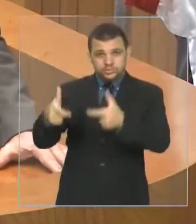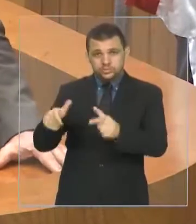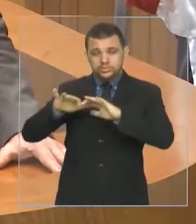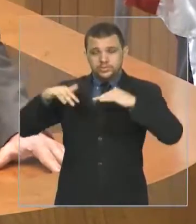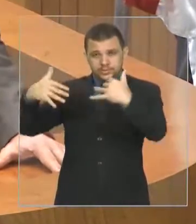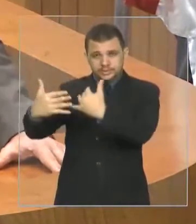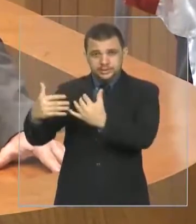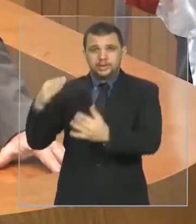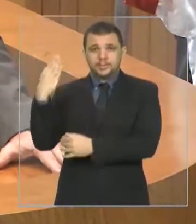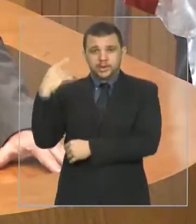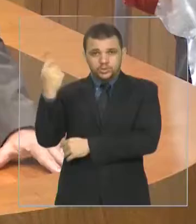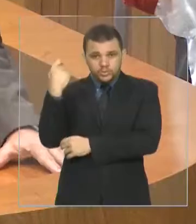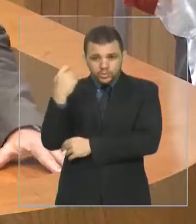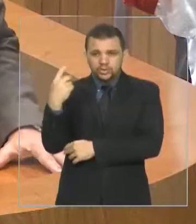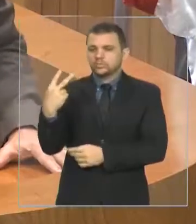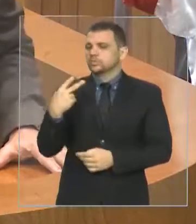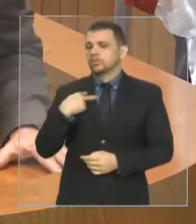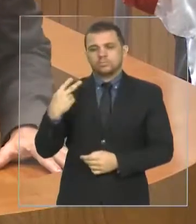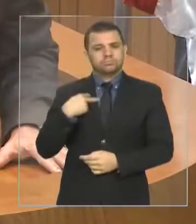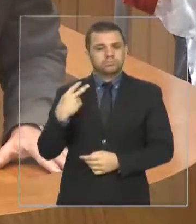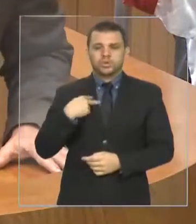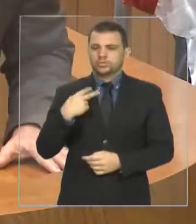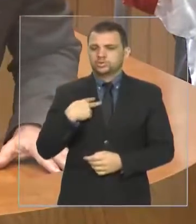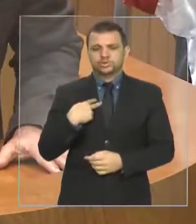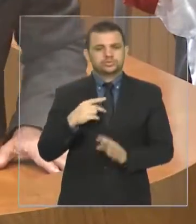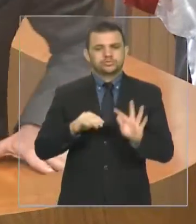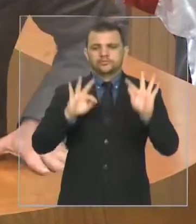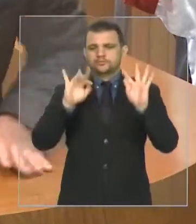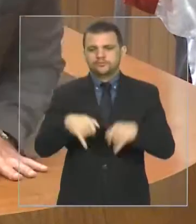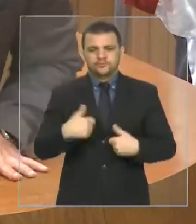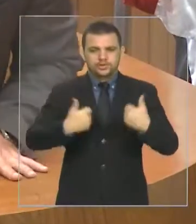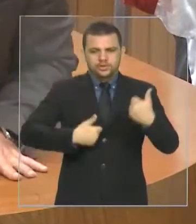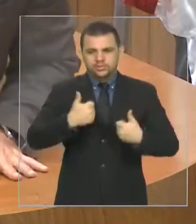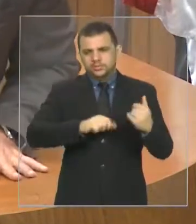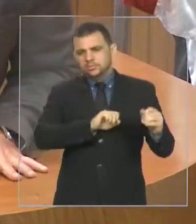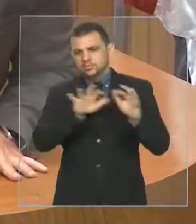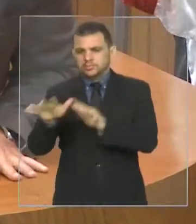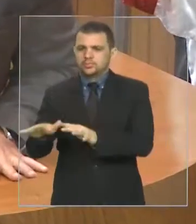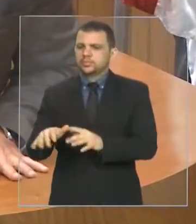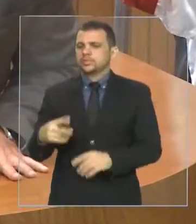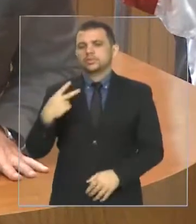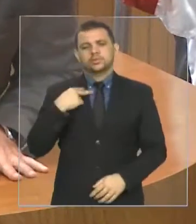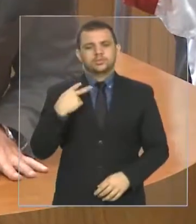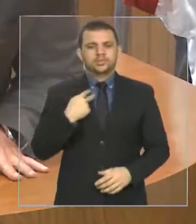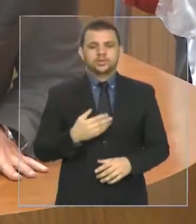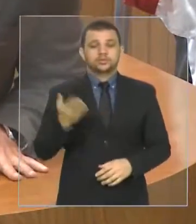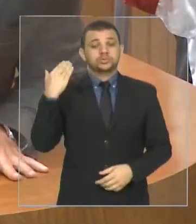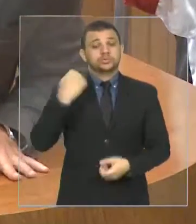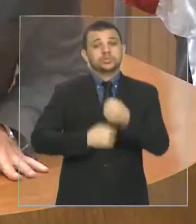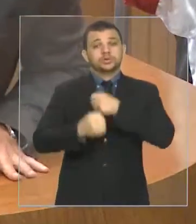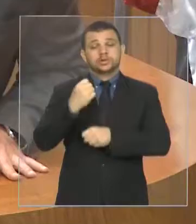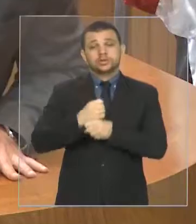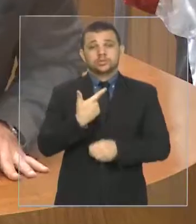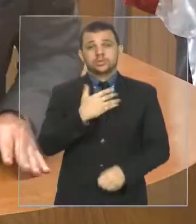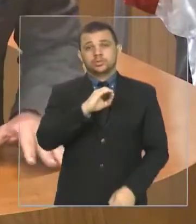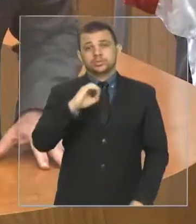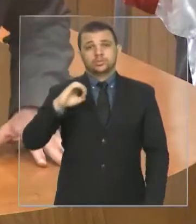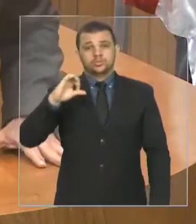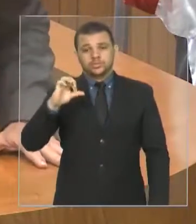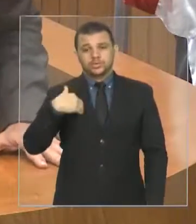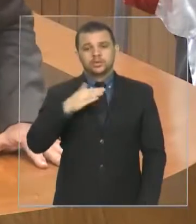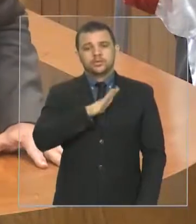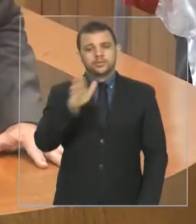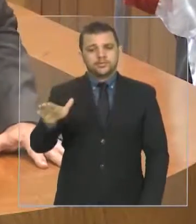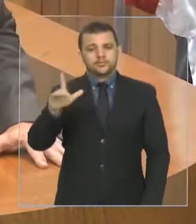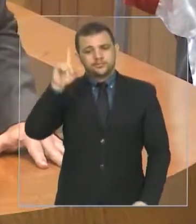de campeonato maranhense. Em 2009, deputado Souza Neto, eu estive na decisão lá, já como presidente do